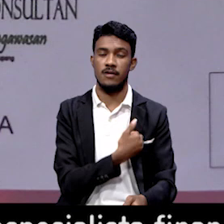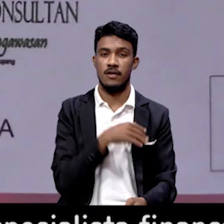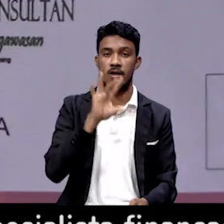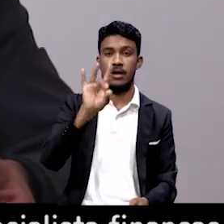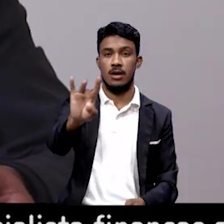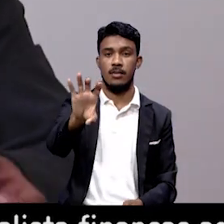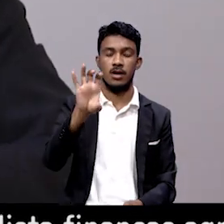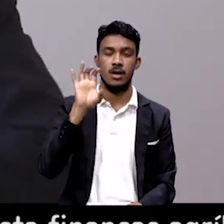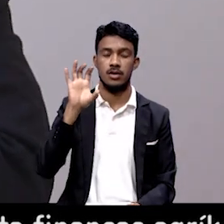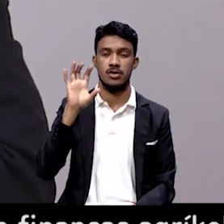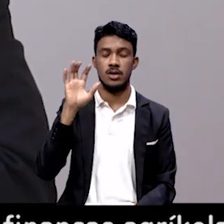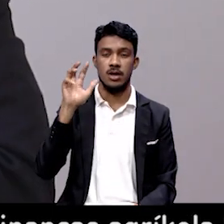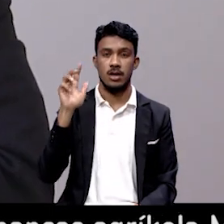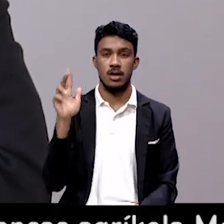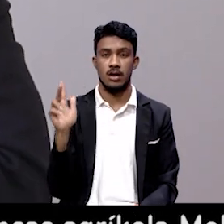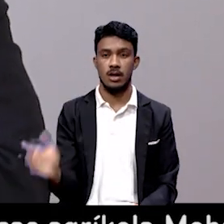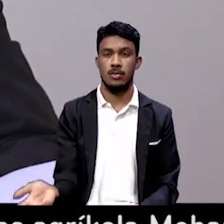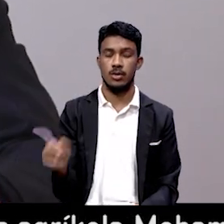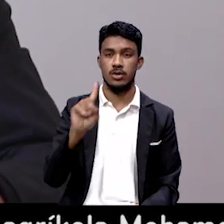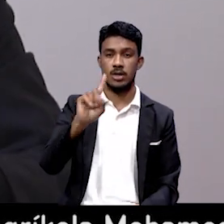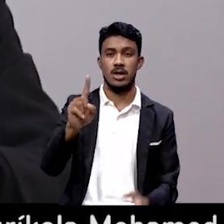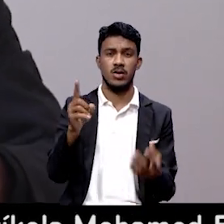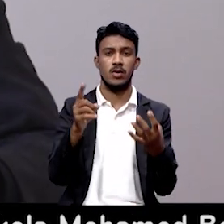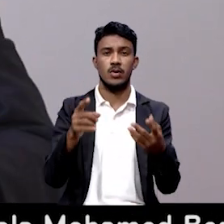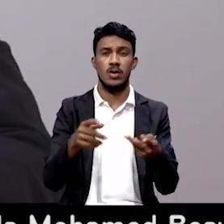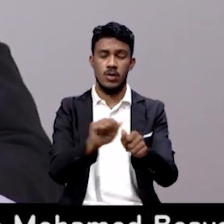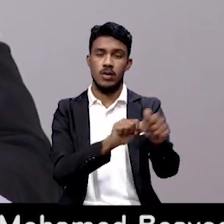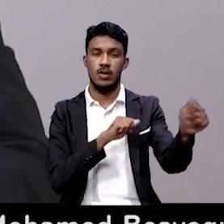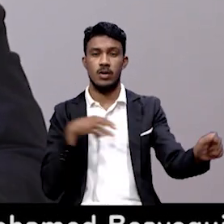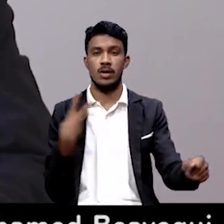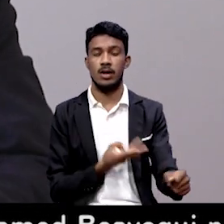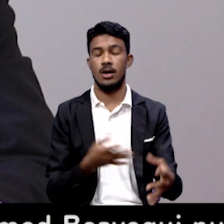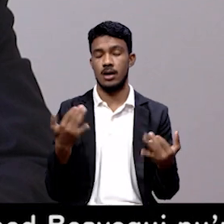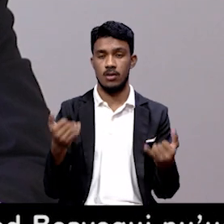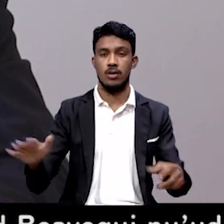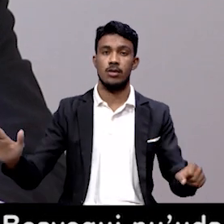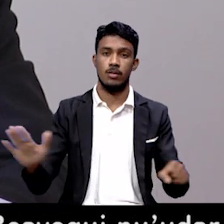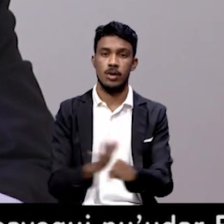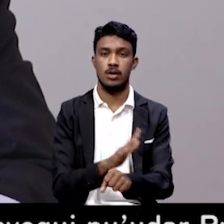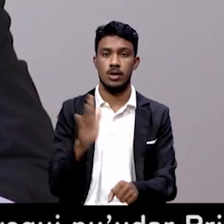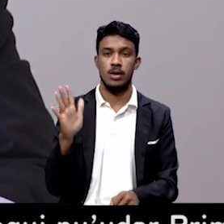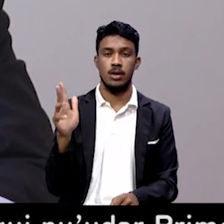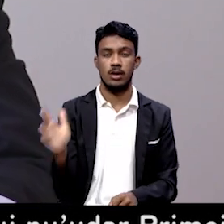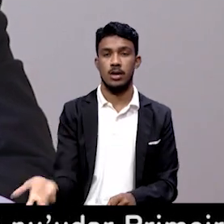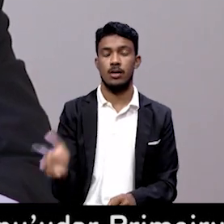831 quilo nem agora completa ou não foi uma vez 35 quilo.